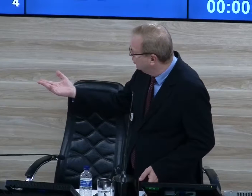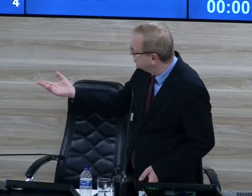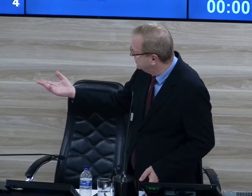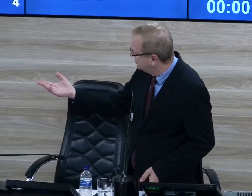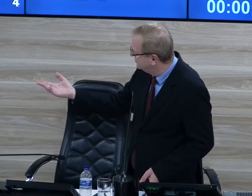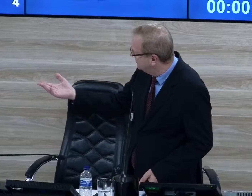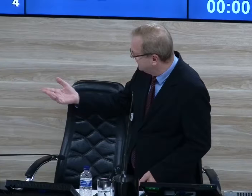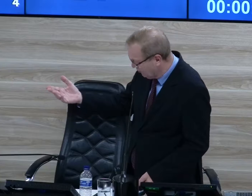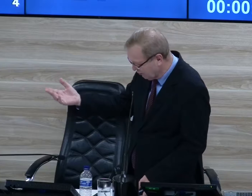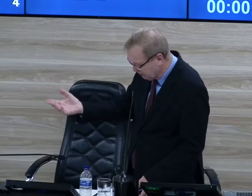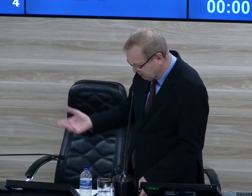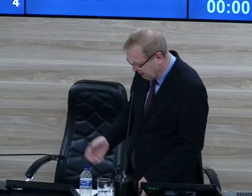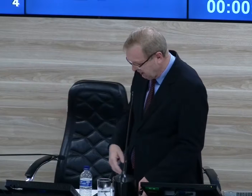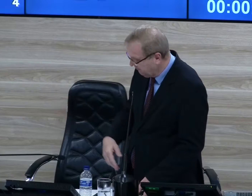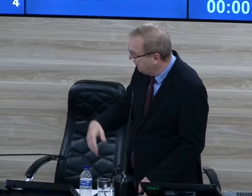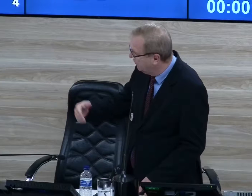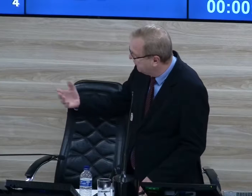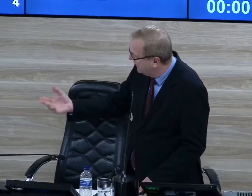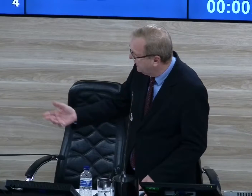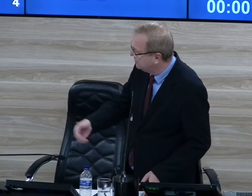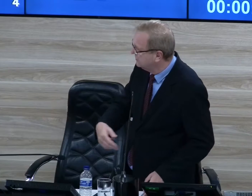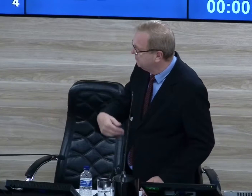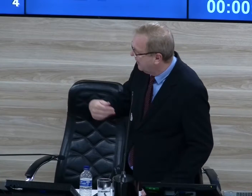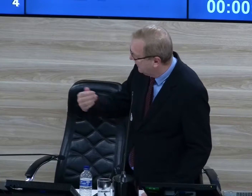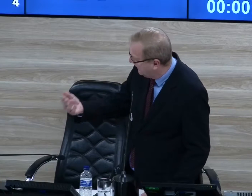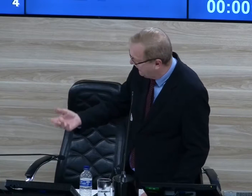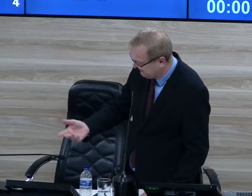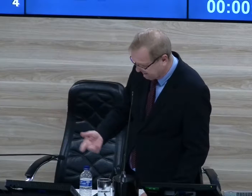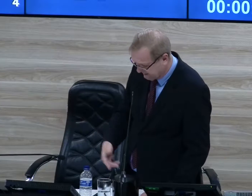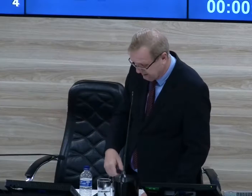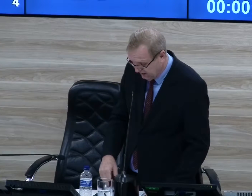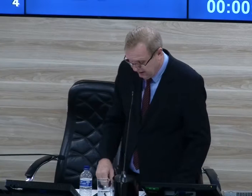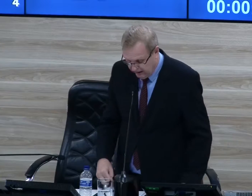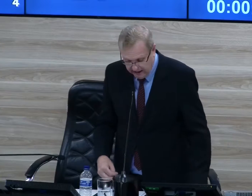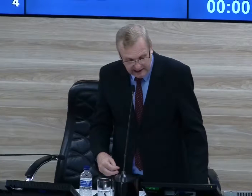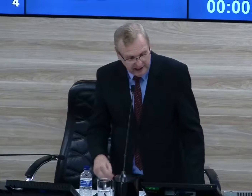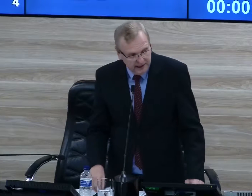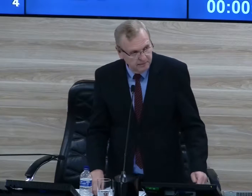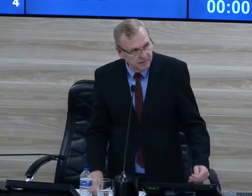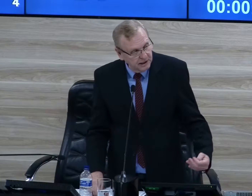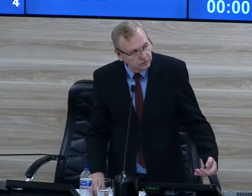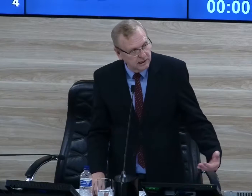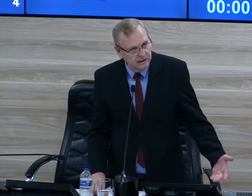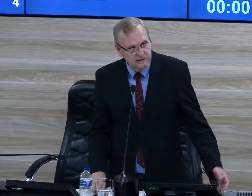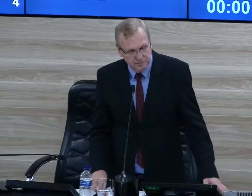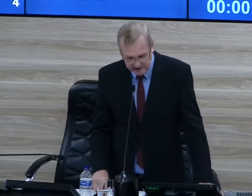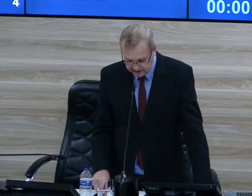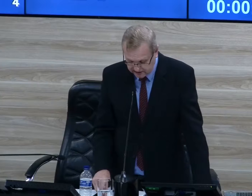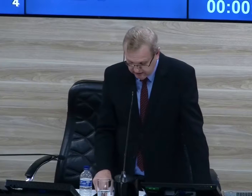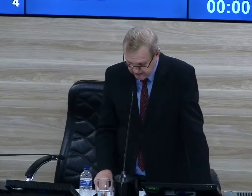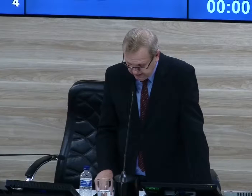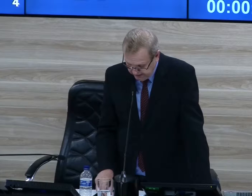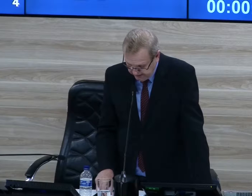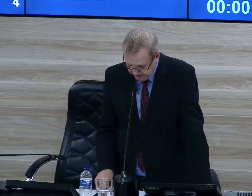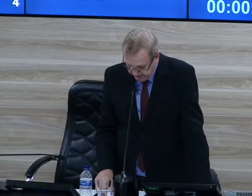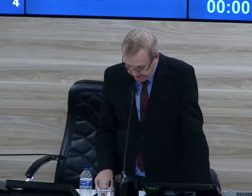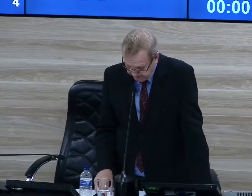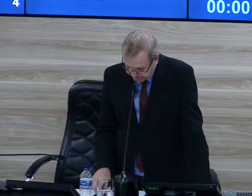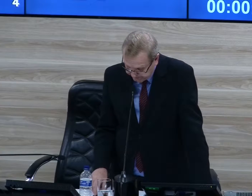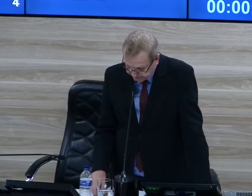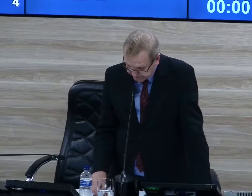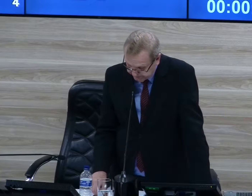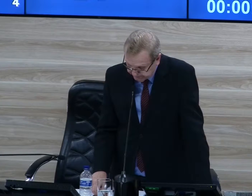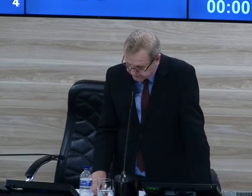um custo nisso, tem um custo em panfletos, em palestras, para ajudar as empresas.